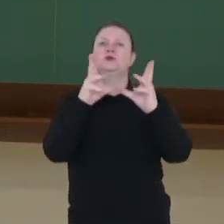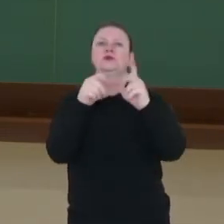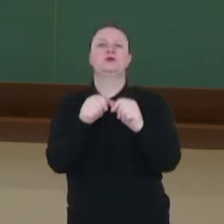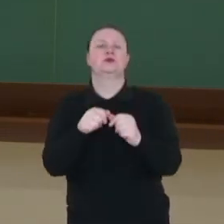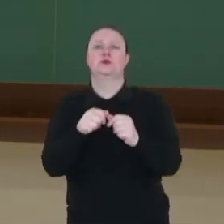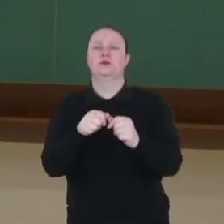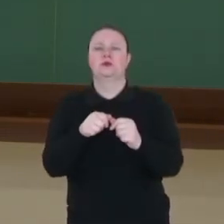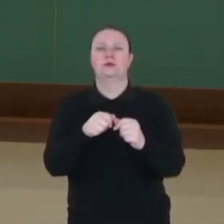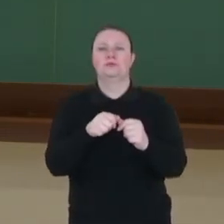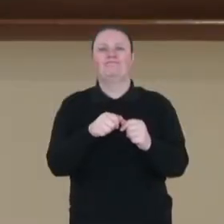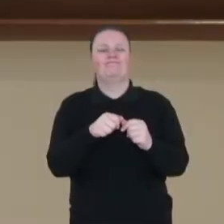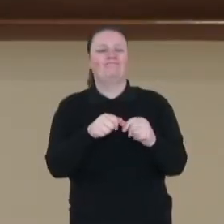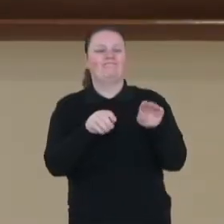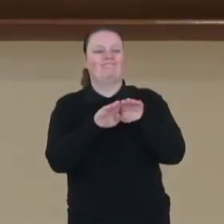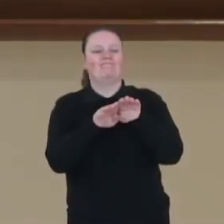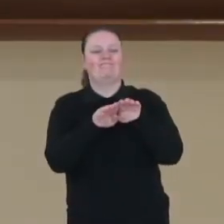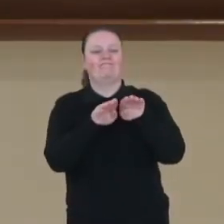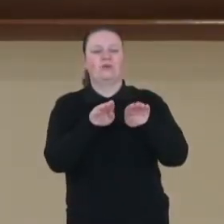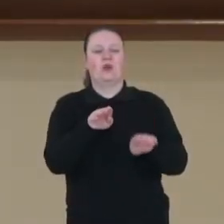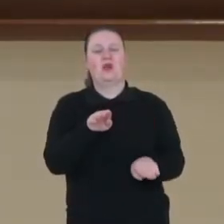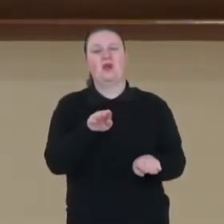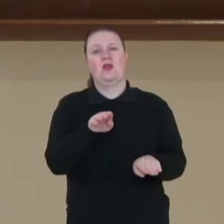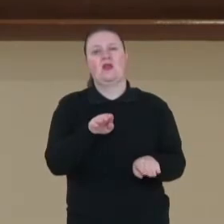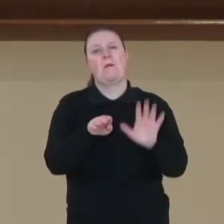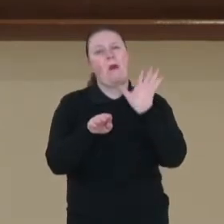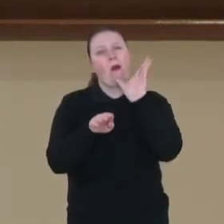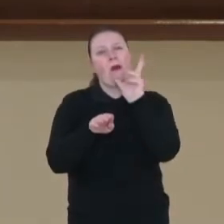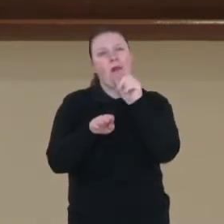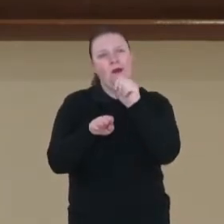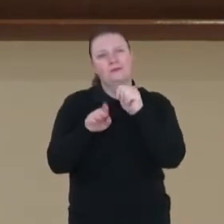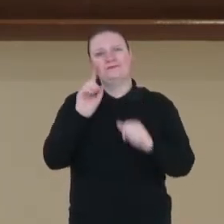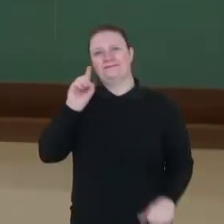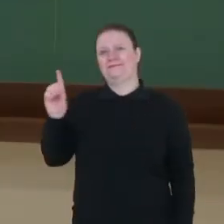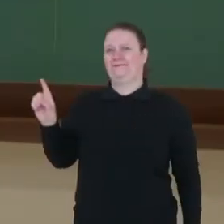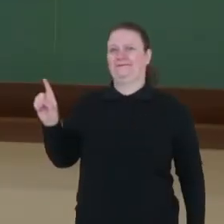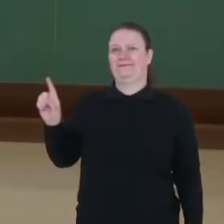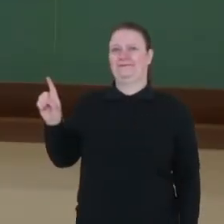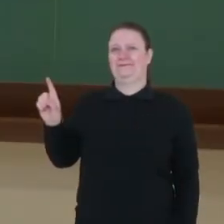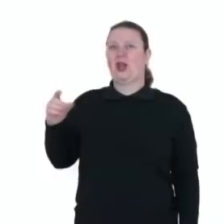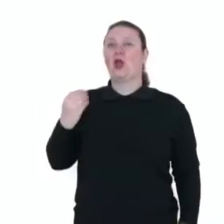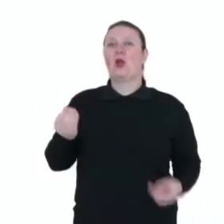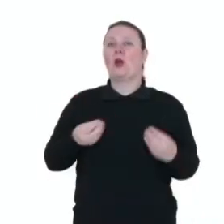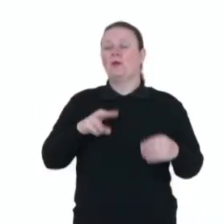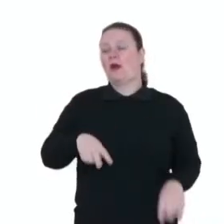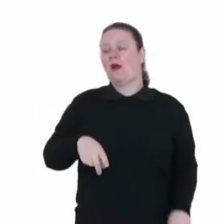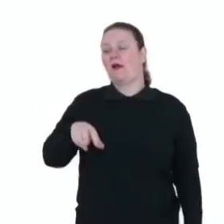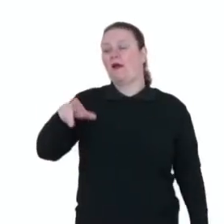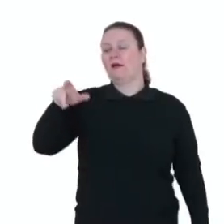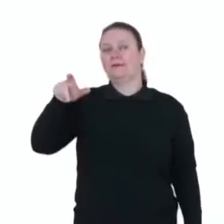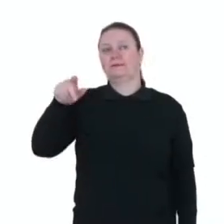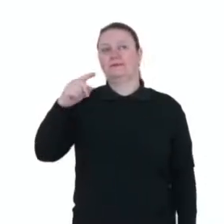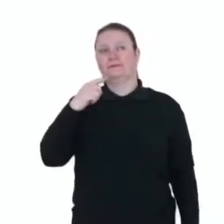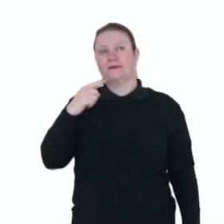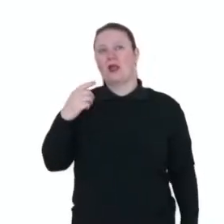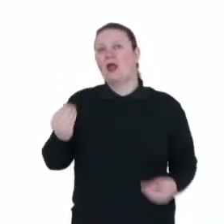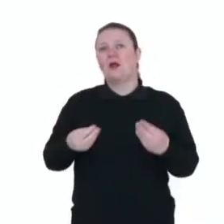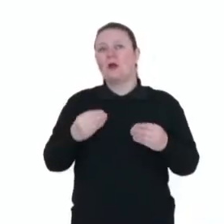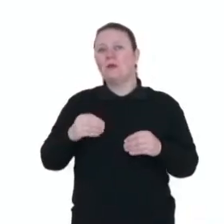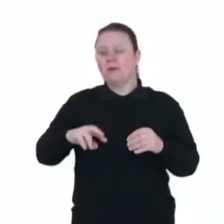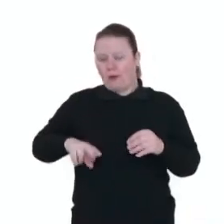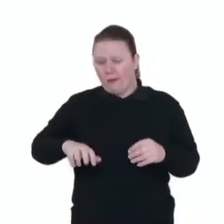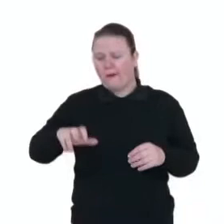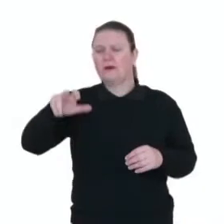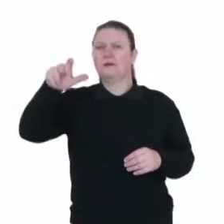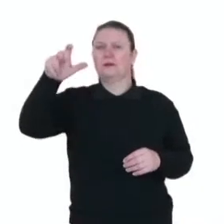nos primeiros degraus da civilização. Olha só, essa escada evolutiva do racismo, como se fosse uma escada